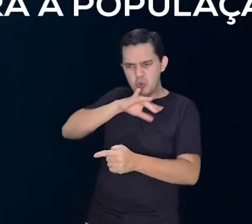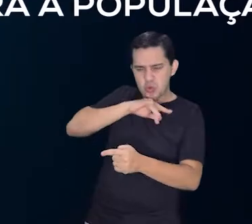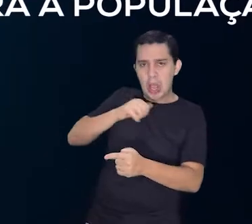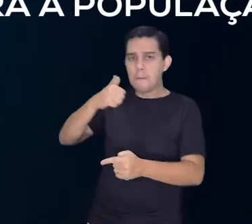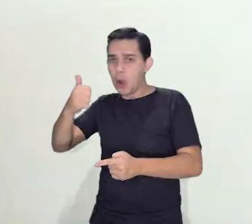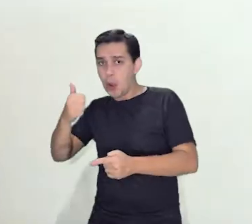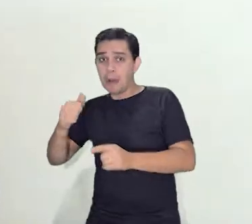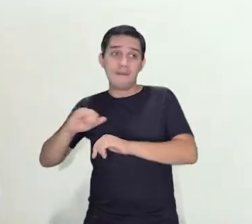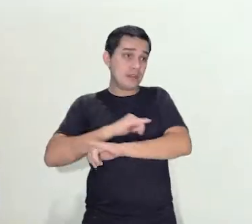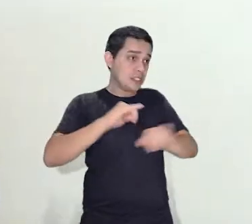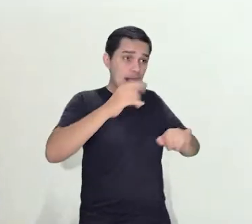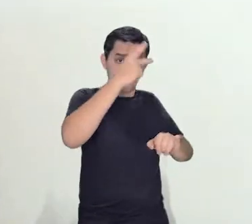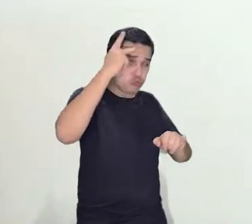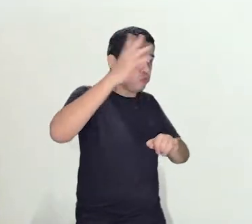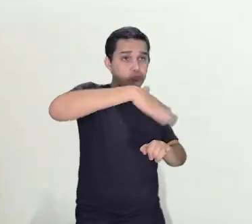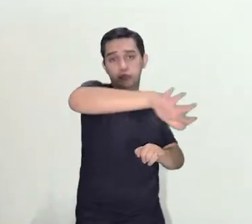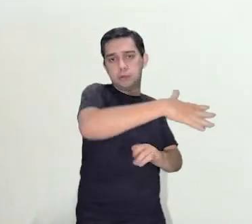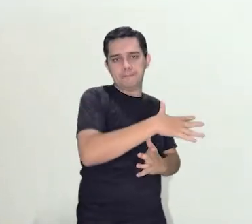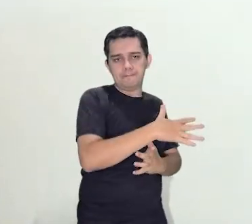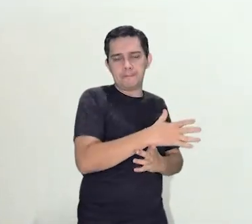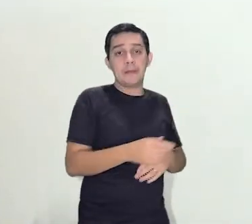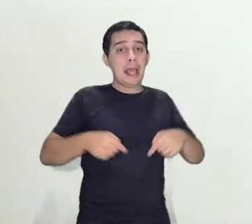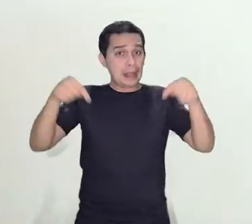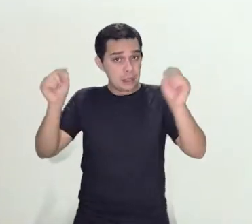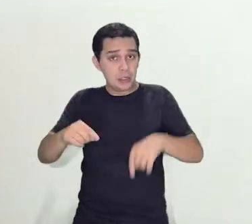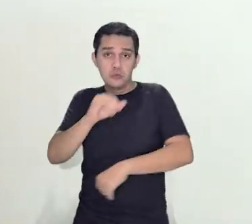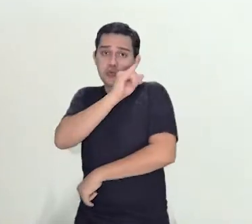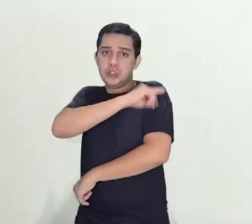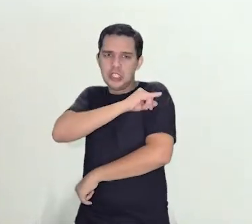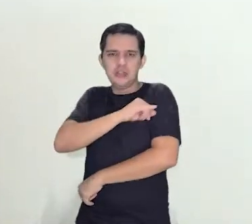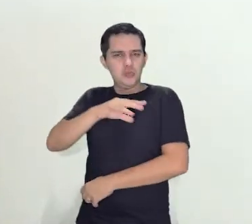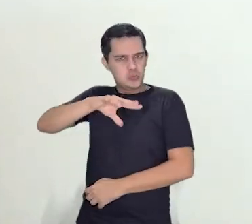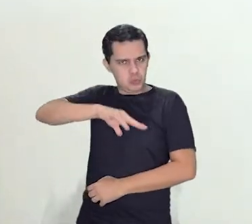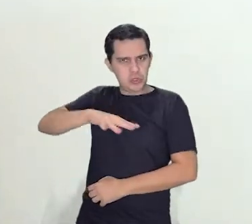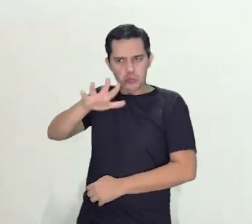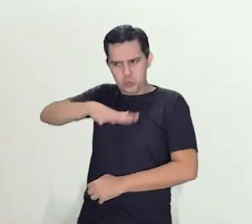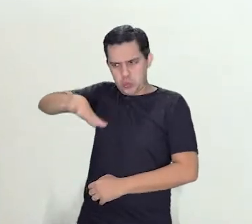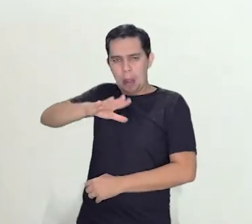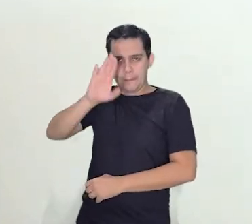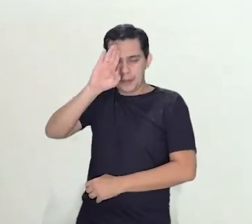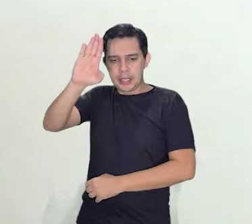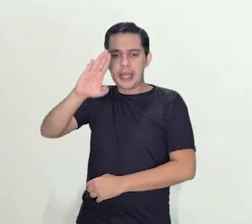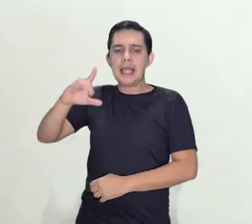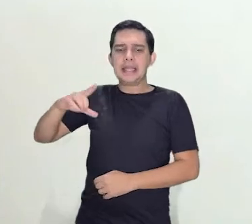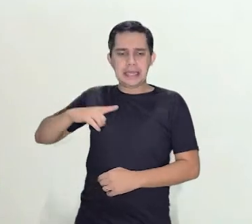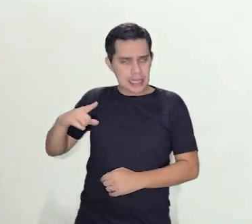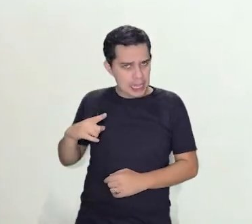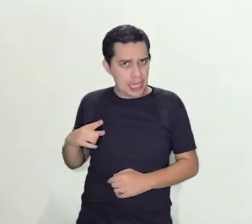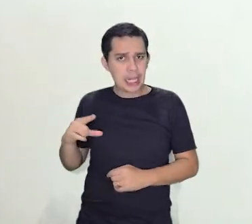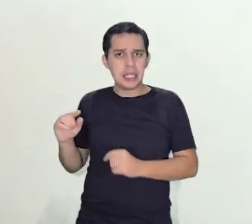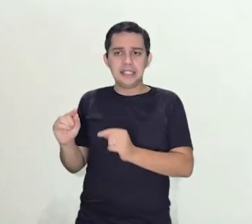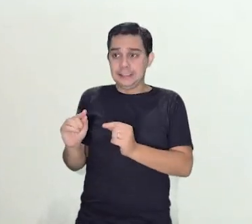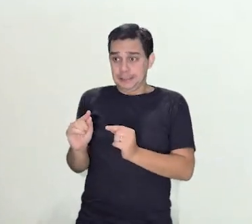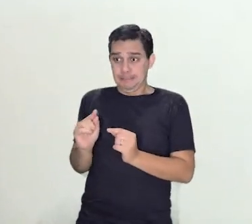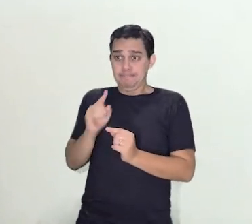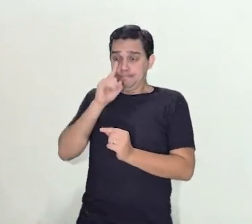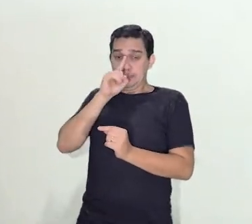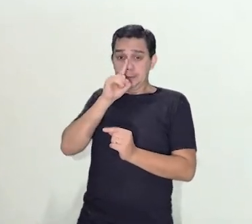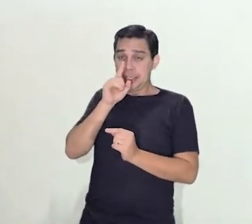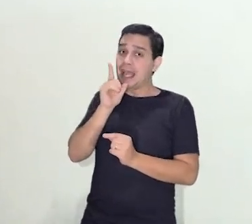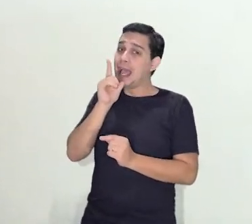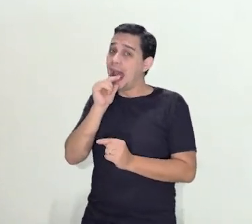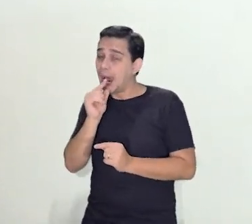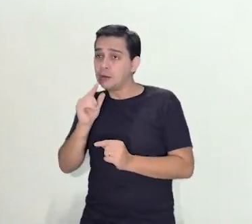a população. No caso do Rio de Janeiro, a região metropolitana ela apresenta uma situação de insegurança